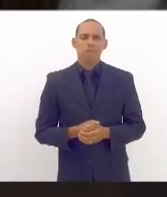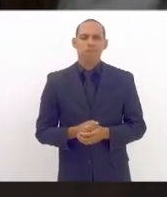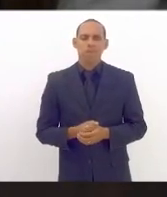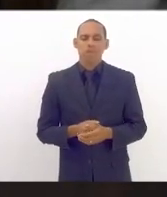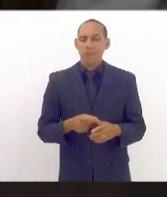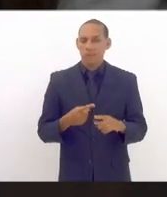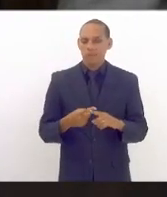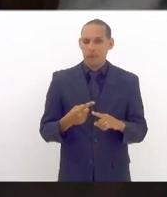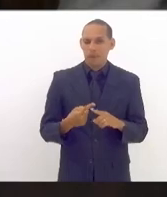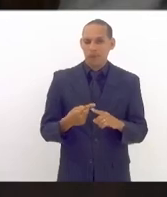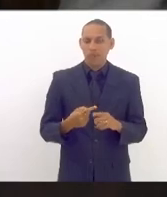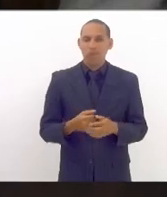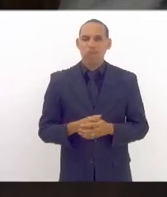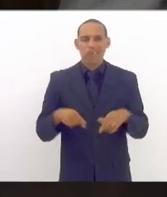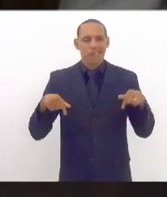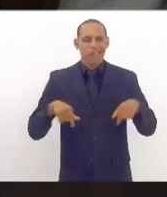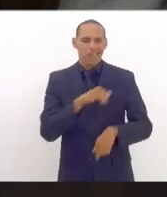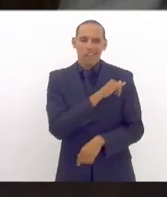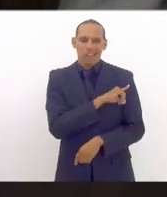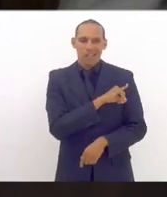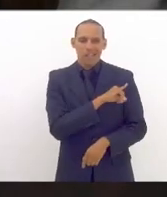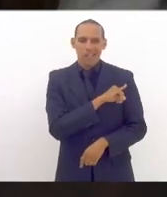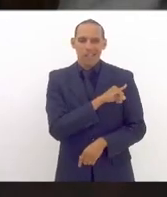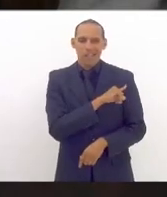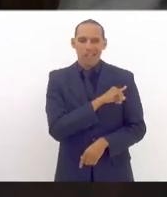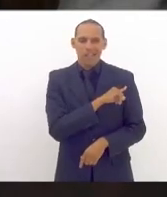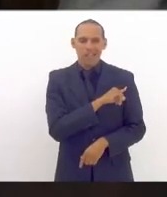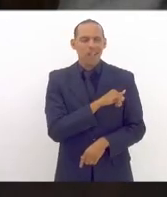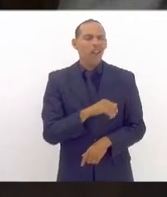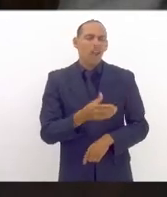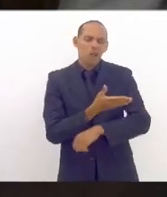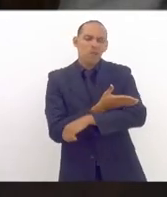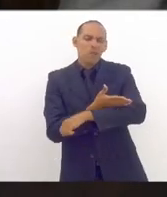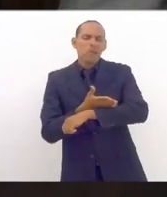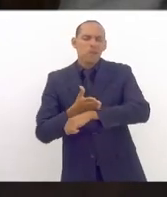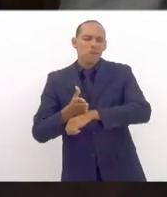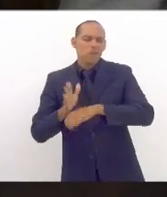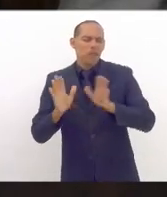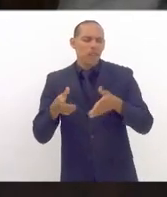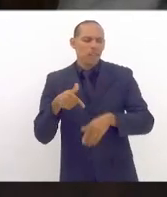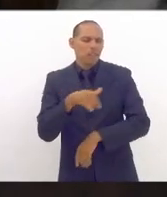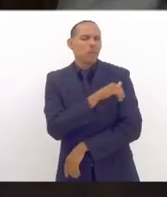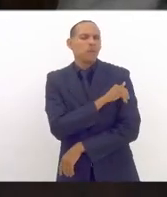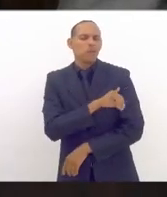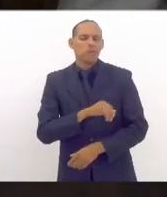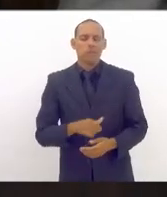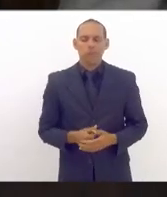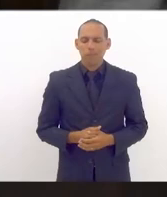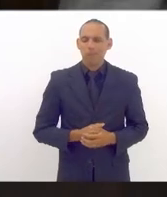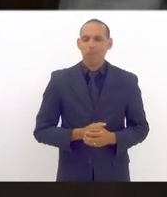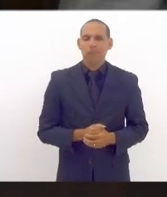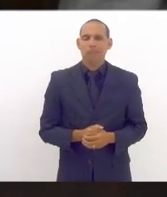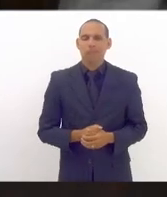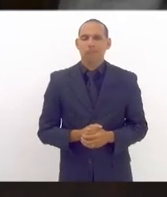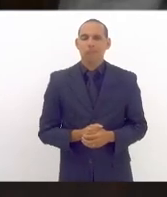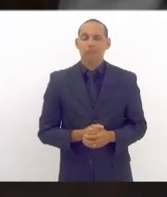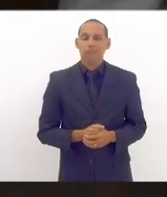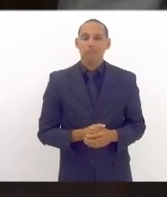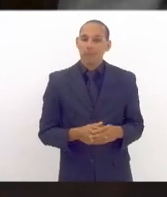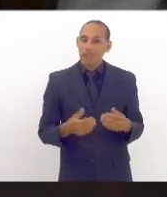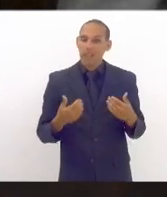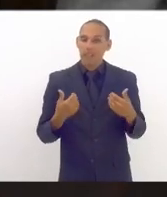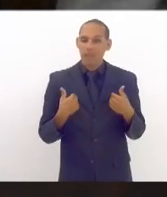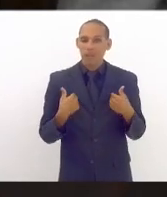Porque aqui no Rio de Janeiro que é peculiar o Rio de Janeiro é peculiar Eu não